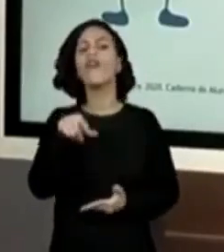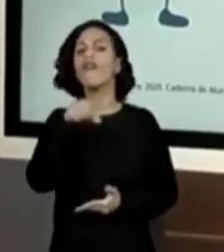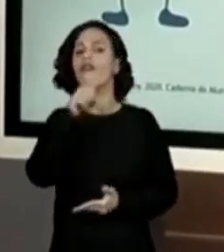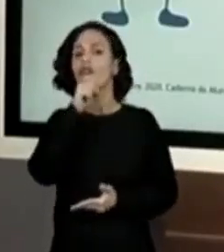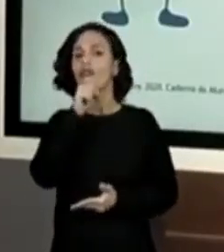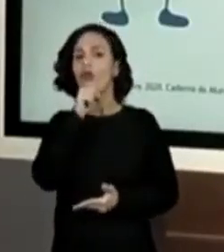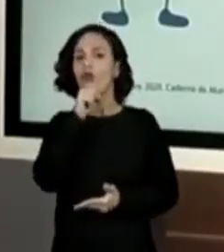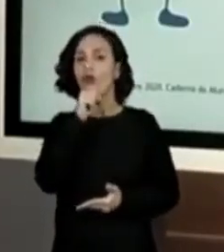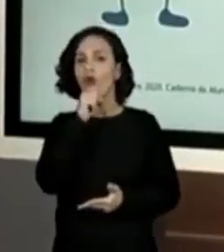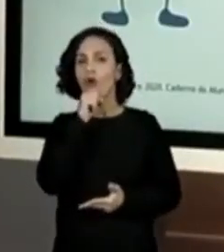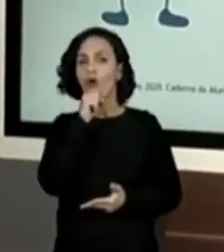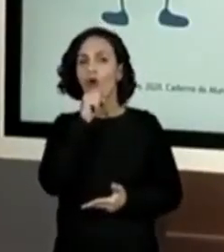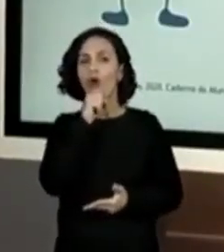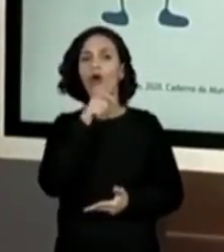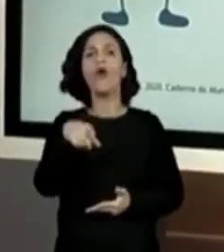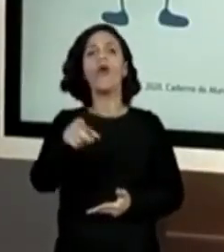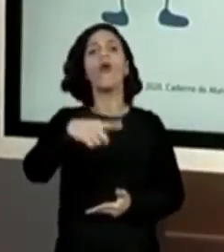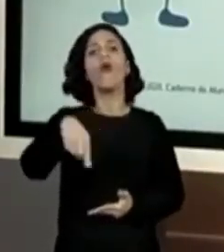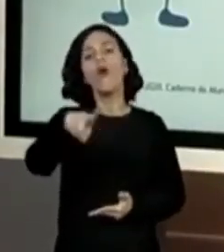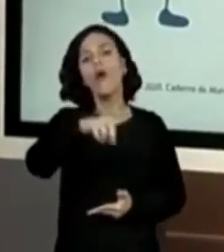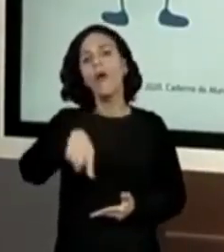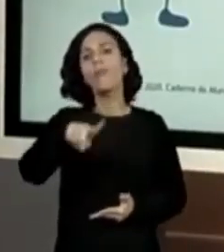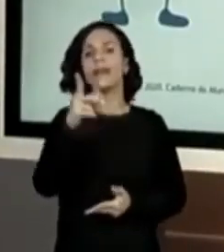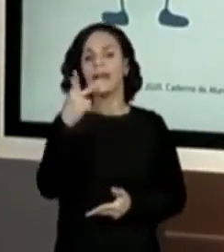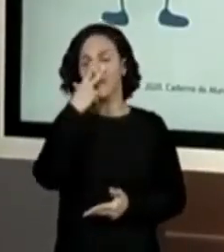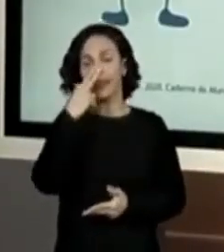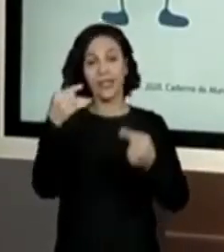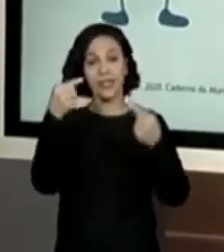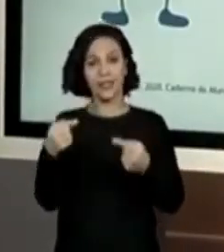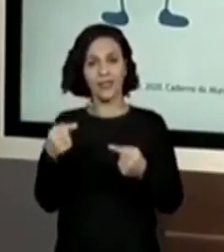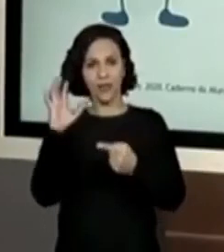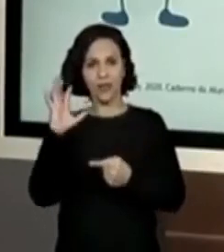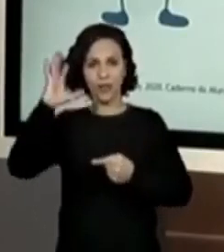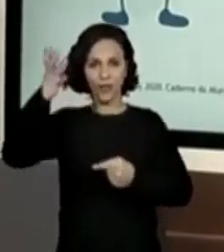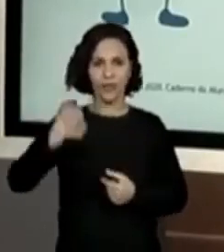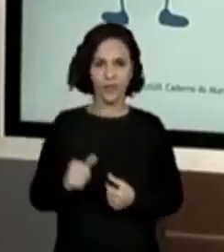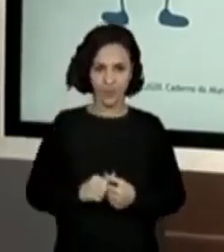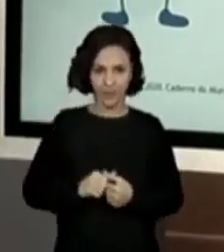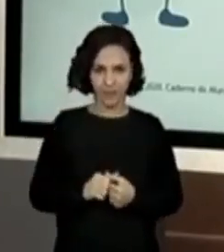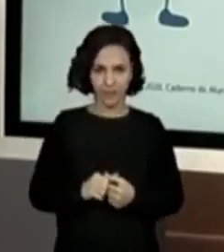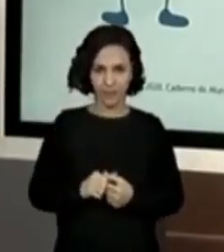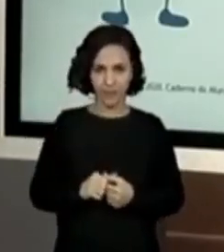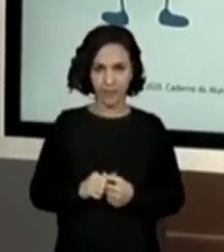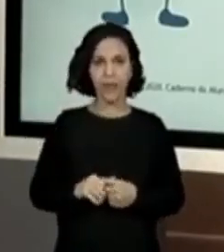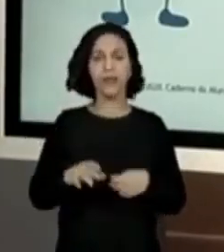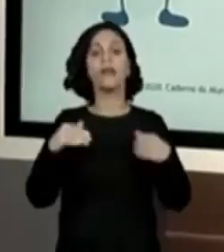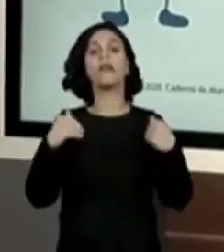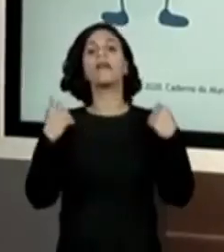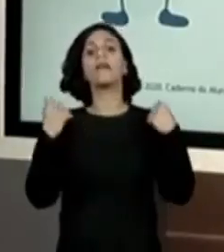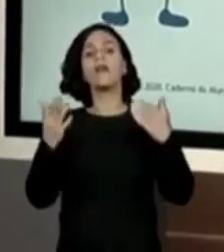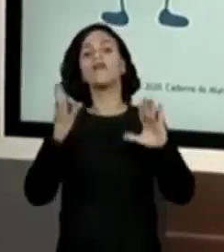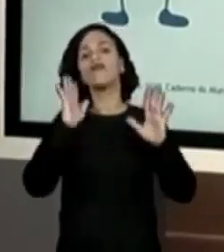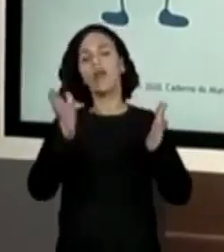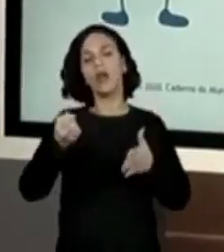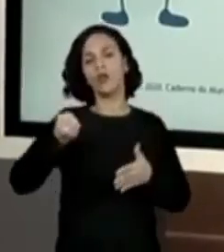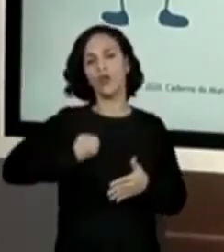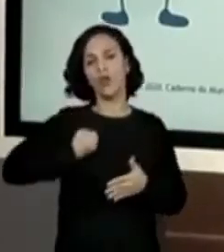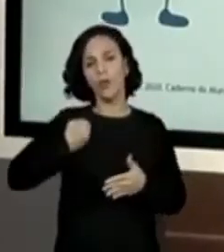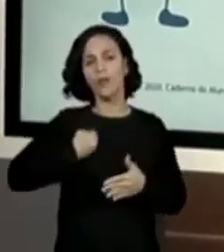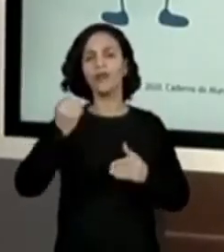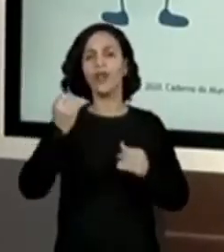propõem sempre alguns desafios para eles resolverem. A gente já construiu números, utilizou